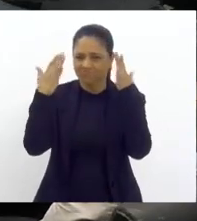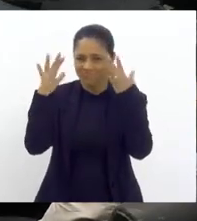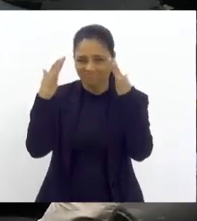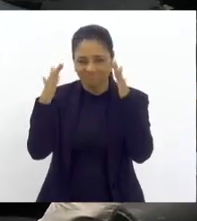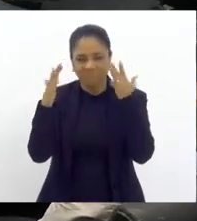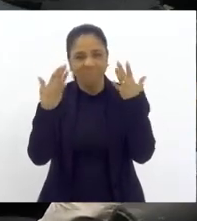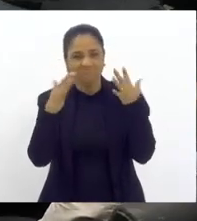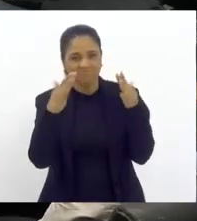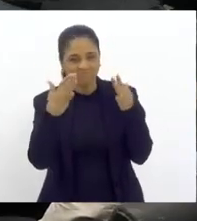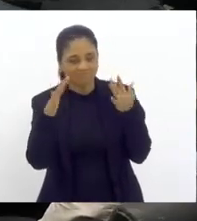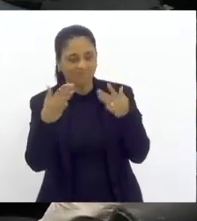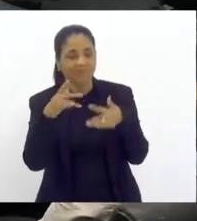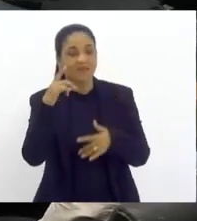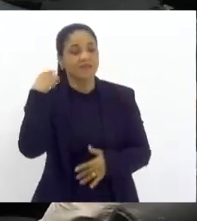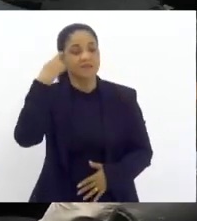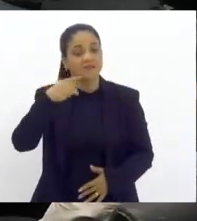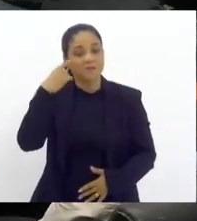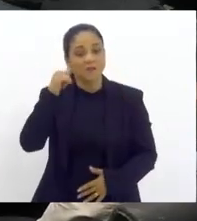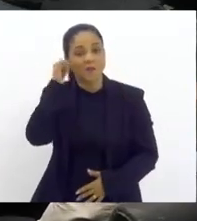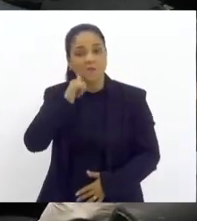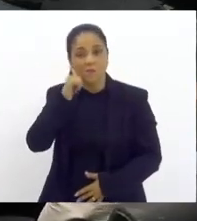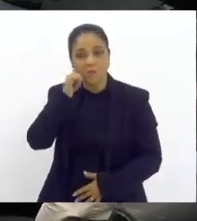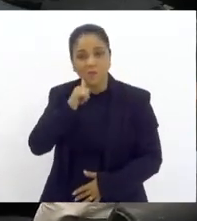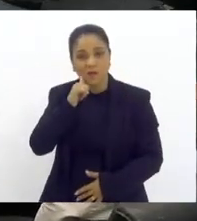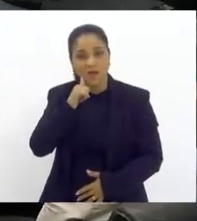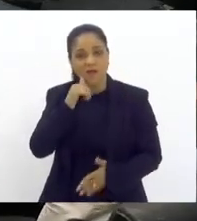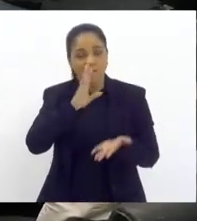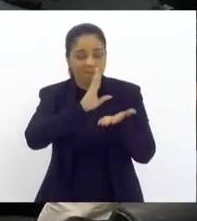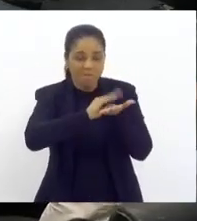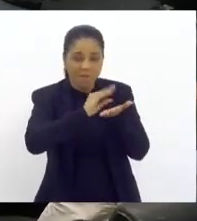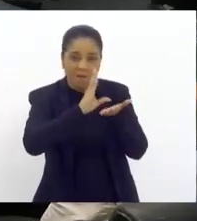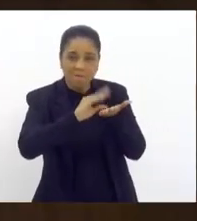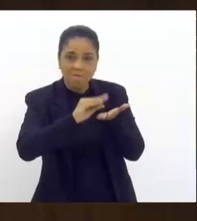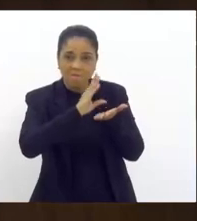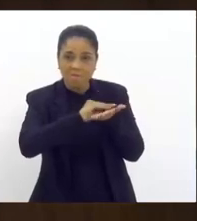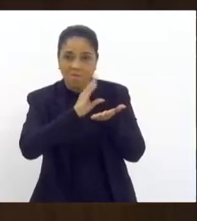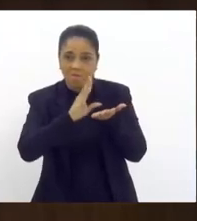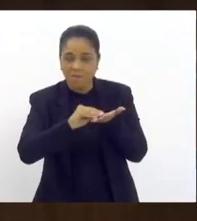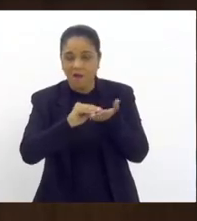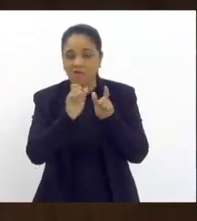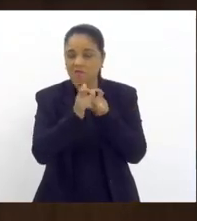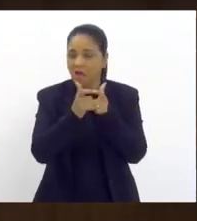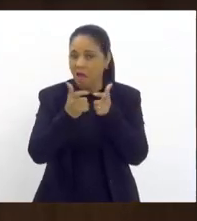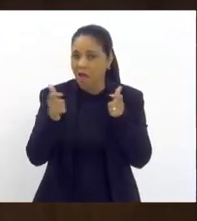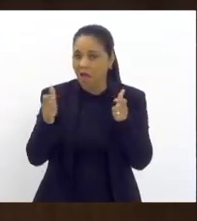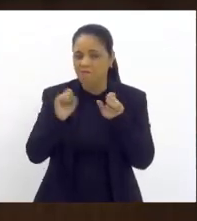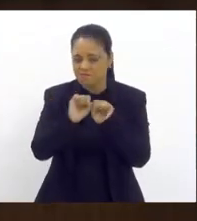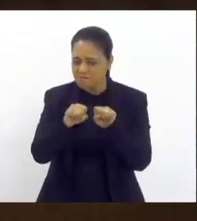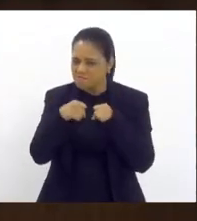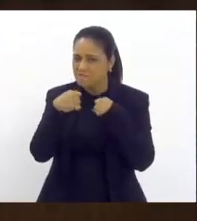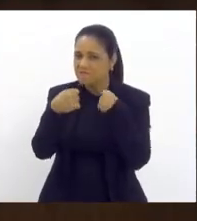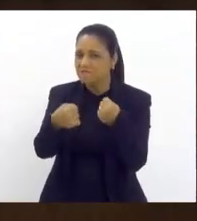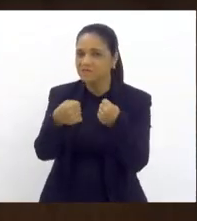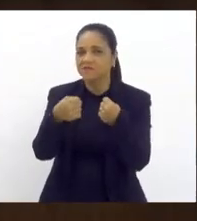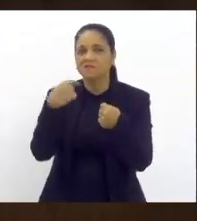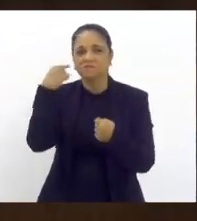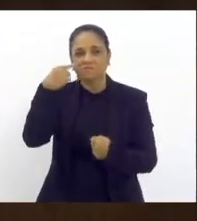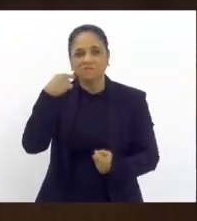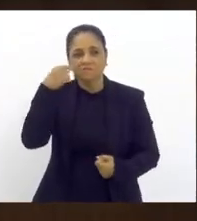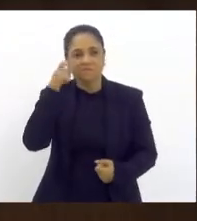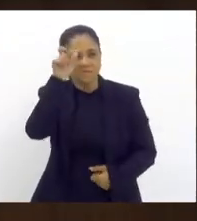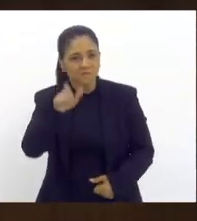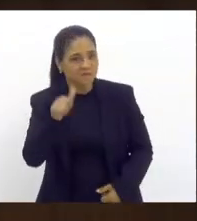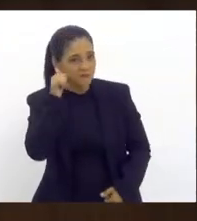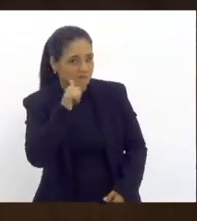porque é uma pauta que já vem tramitando há muito tempo, uma pauta amplamente defendida pelas deputadas da casa.